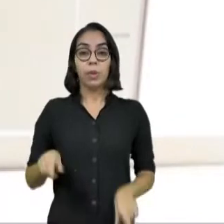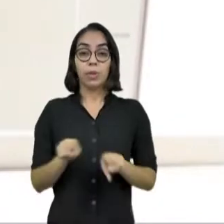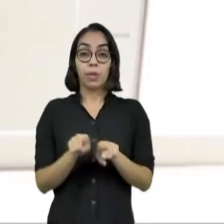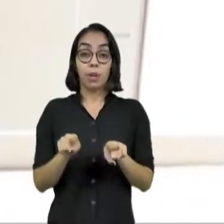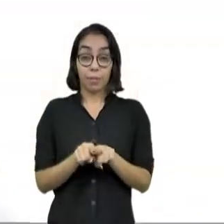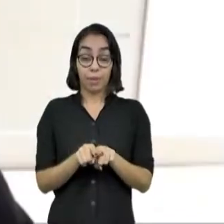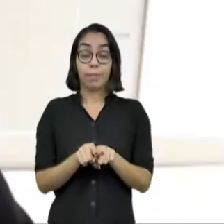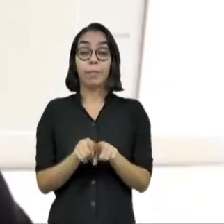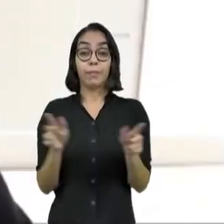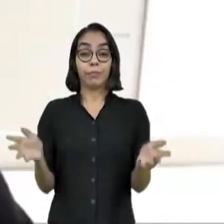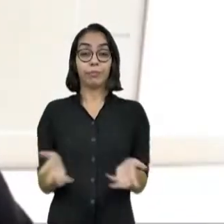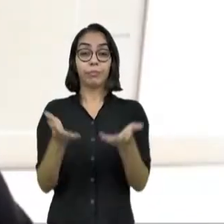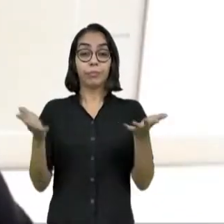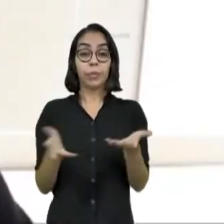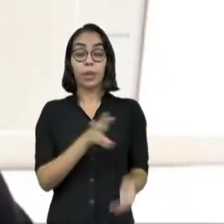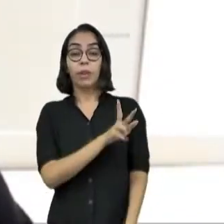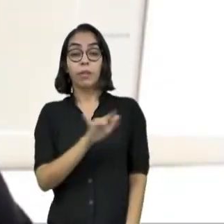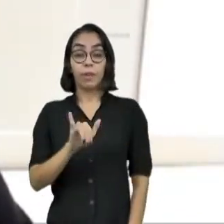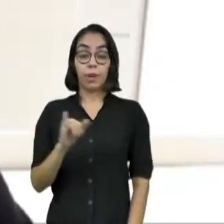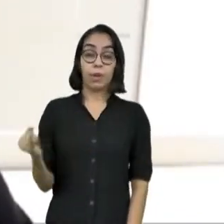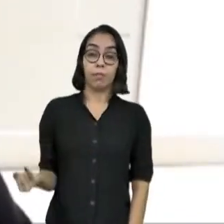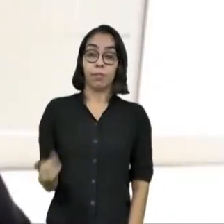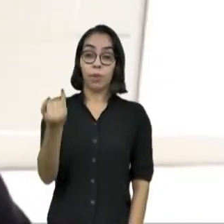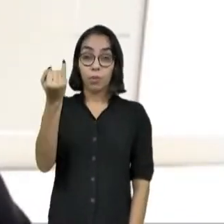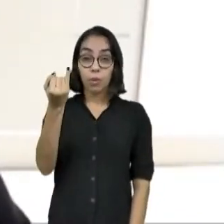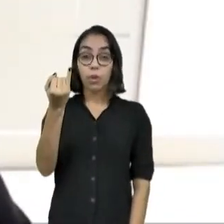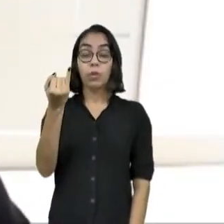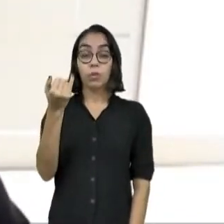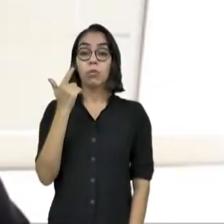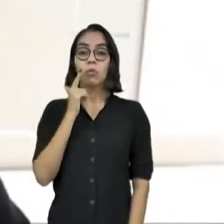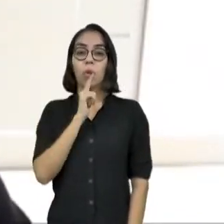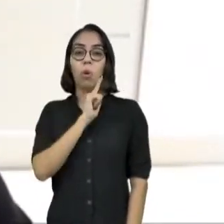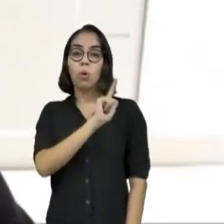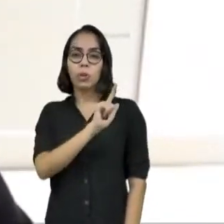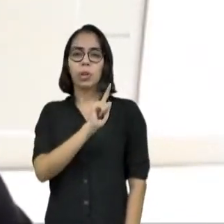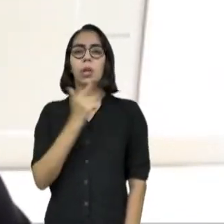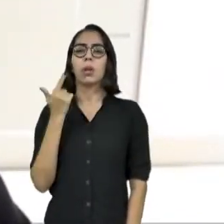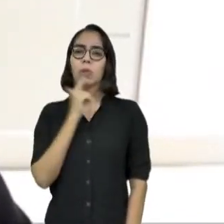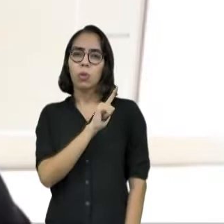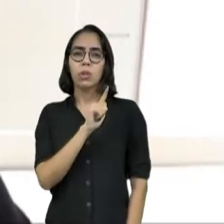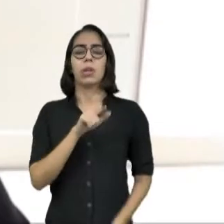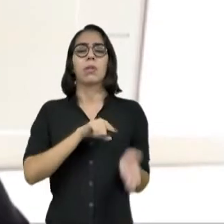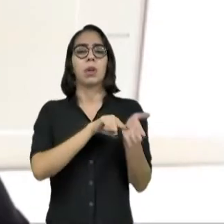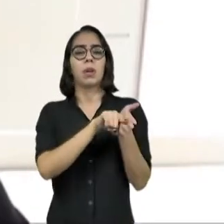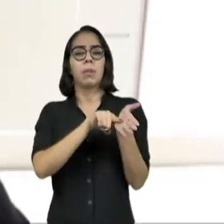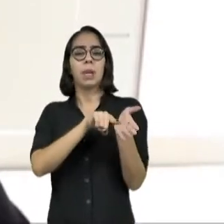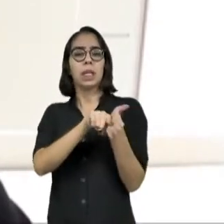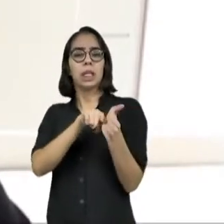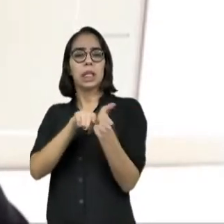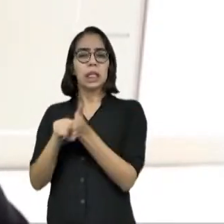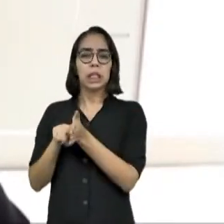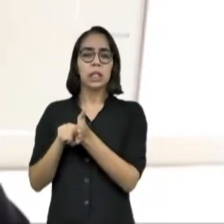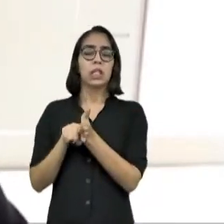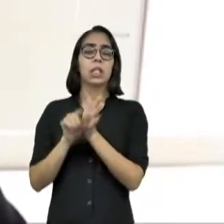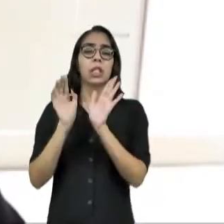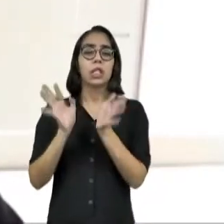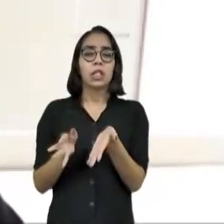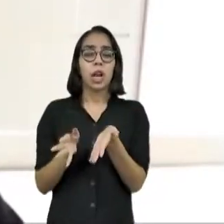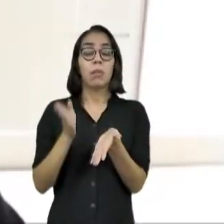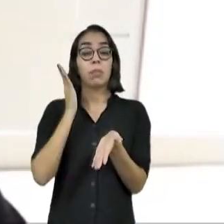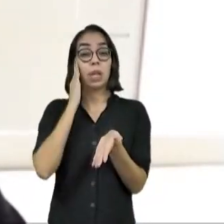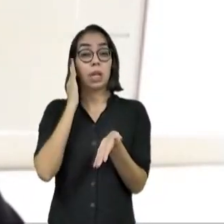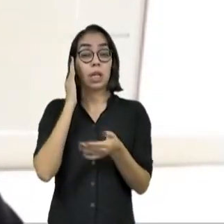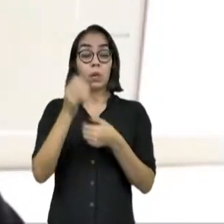pessoas com deficiência. E muito importante é a conclusão, a realização e conclusão do censo, né, que estava previsto para